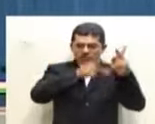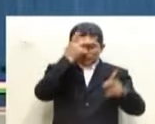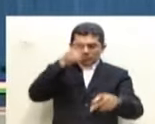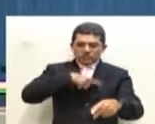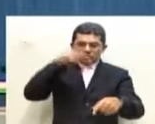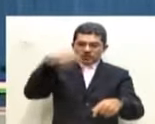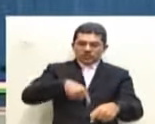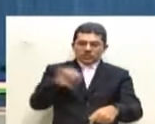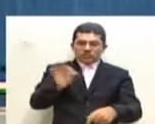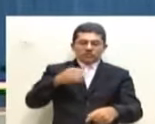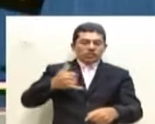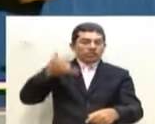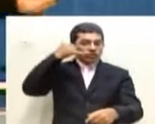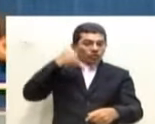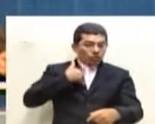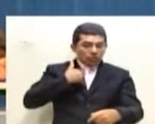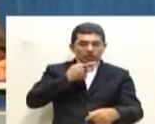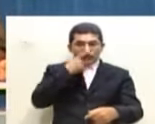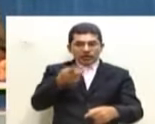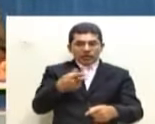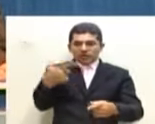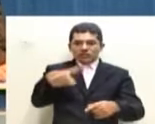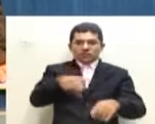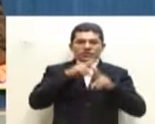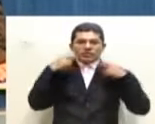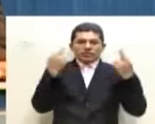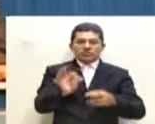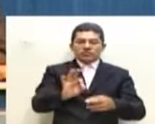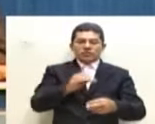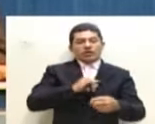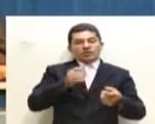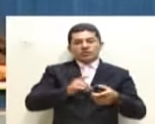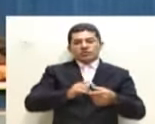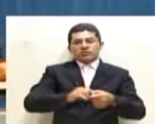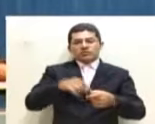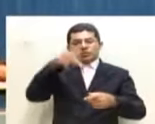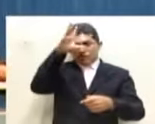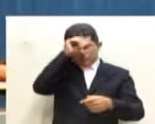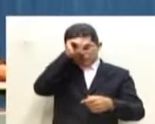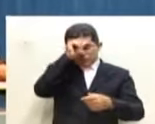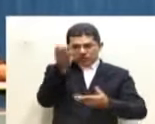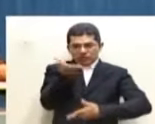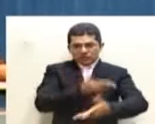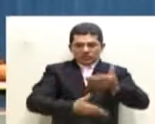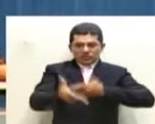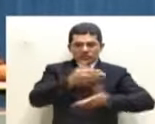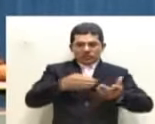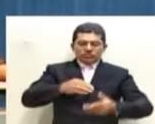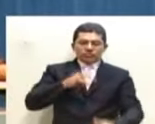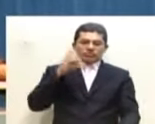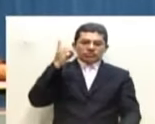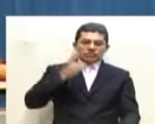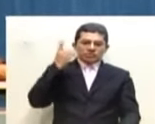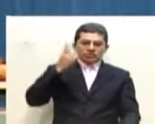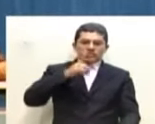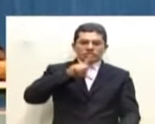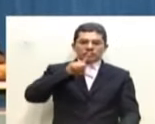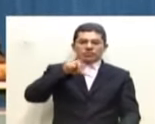culpa minha, porque me ligou e eu disse que não teria mais a sessão. Mas eu aprendi na convivência aqui com o deputado Luiz